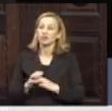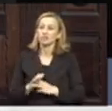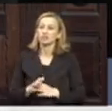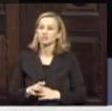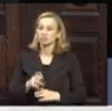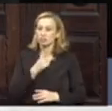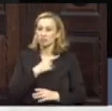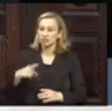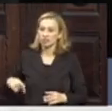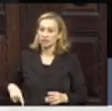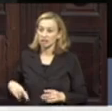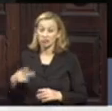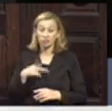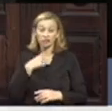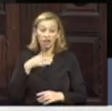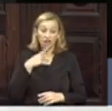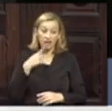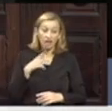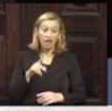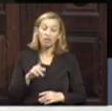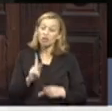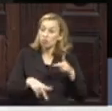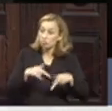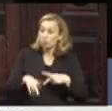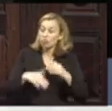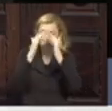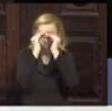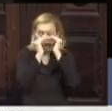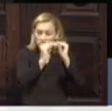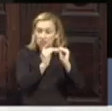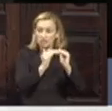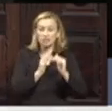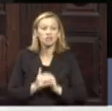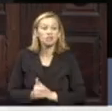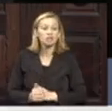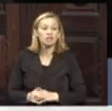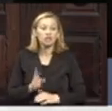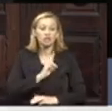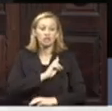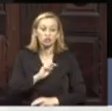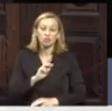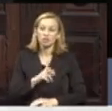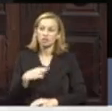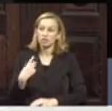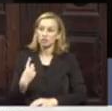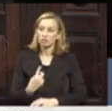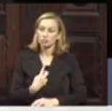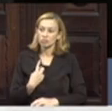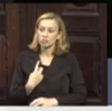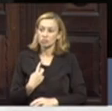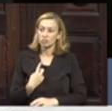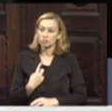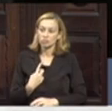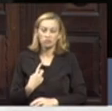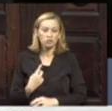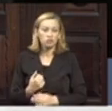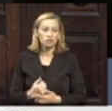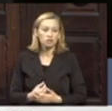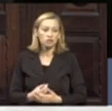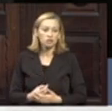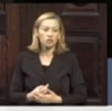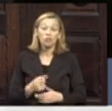as leis. Cabe a todos os cidadãos se submeterem às leis que forem aprovadas. Cabe